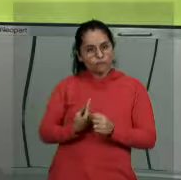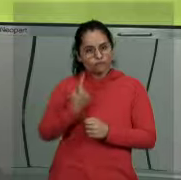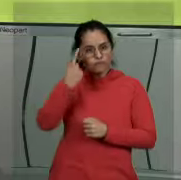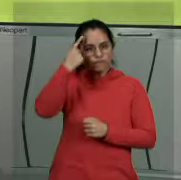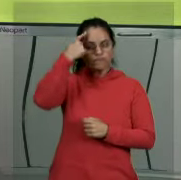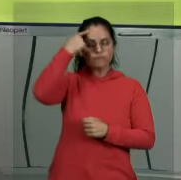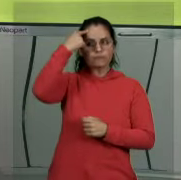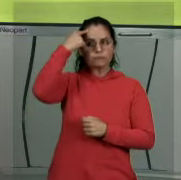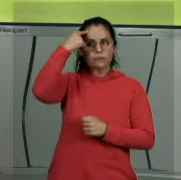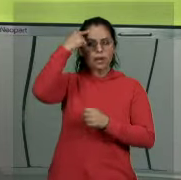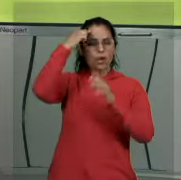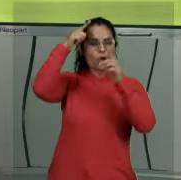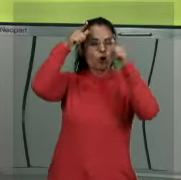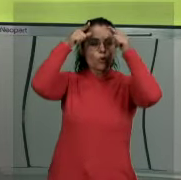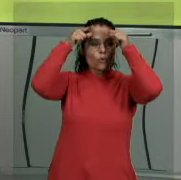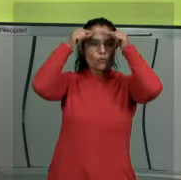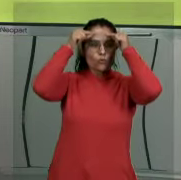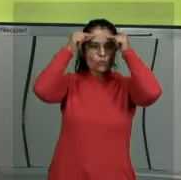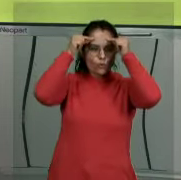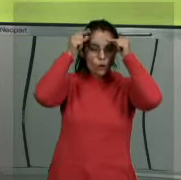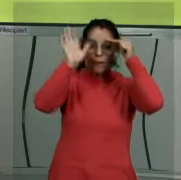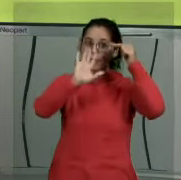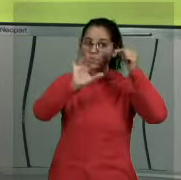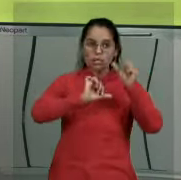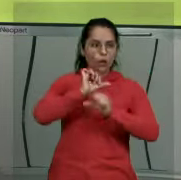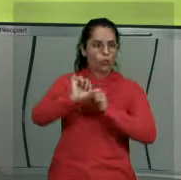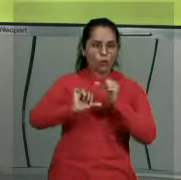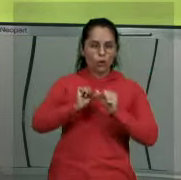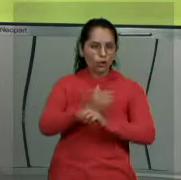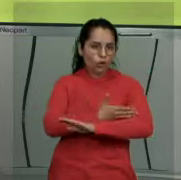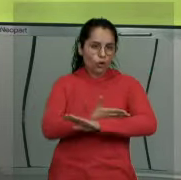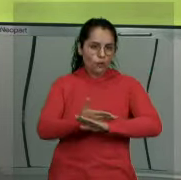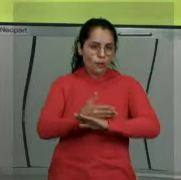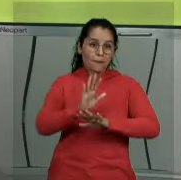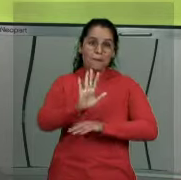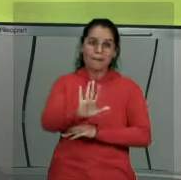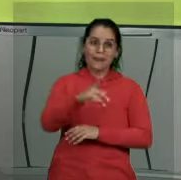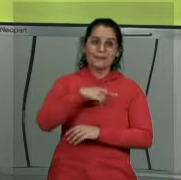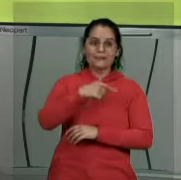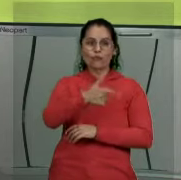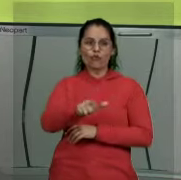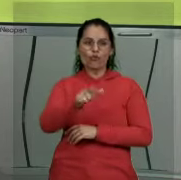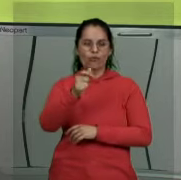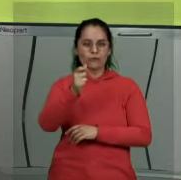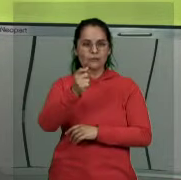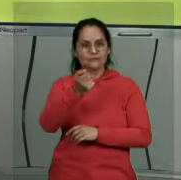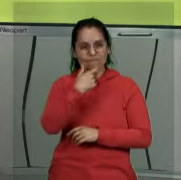comportamento. Tem drogas que modificam o comportamento.